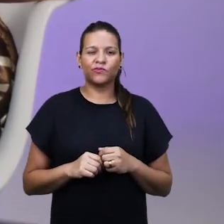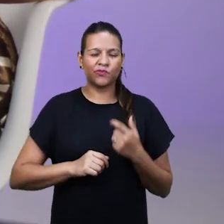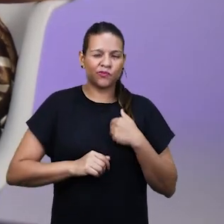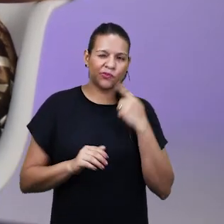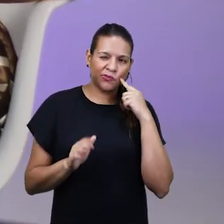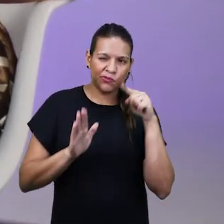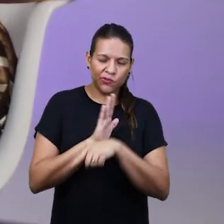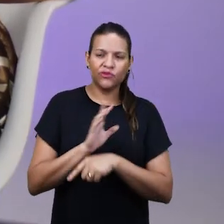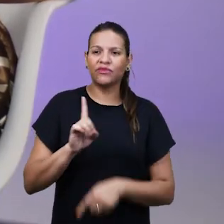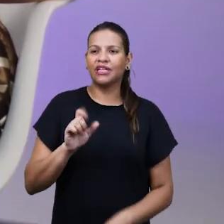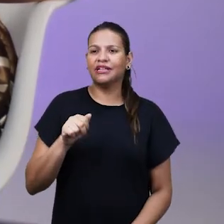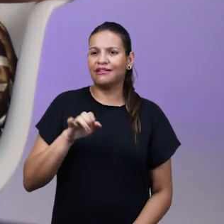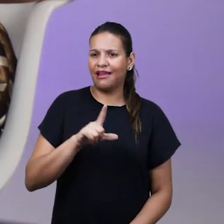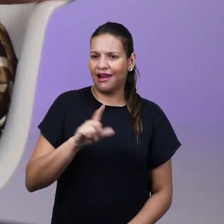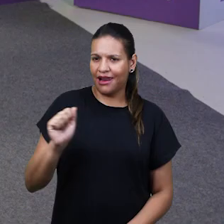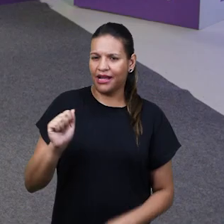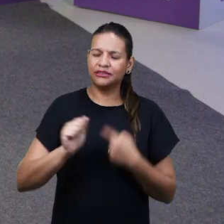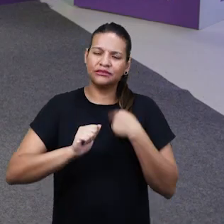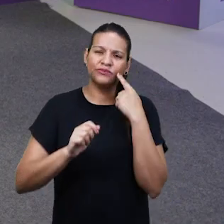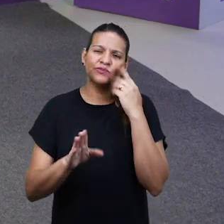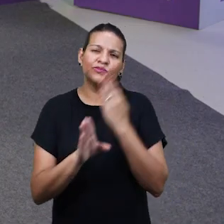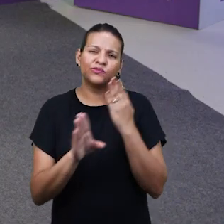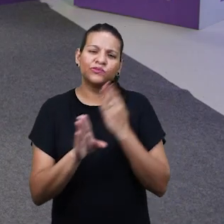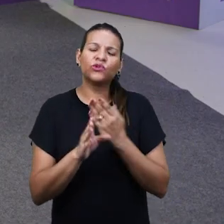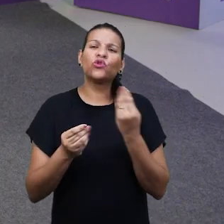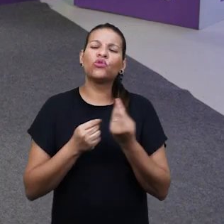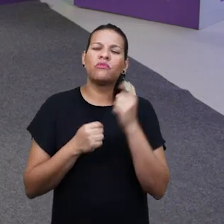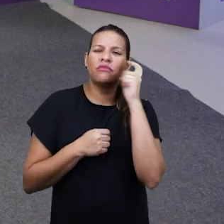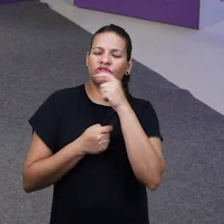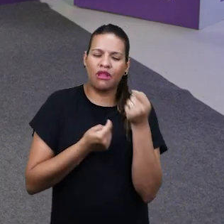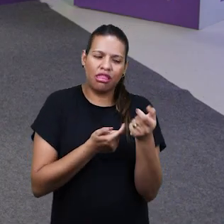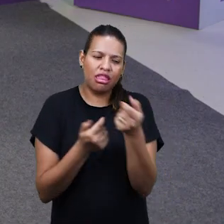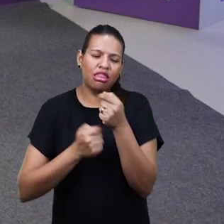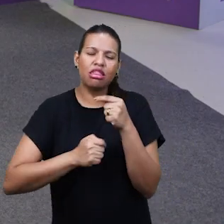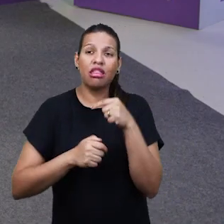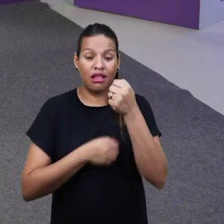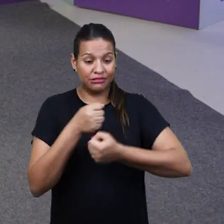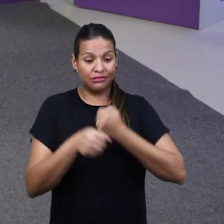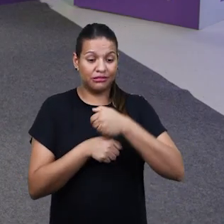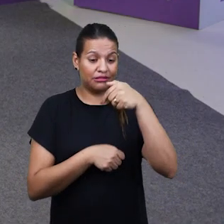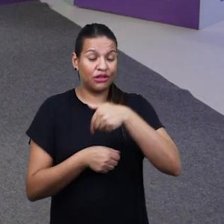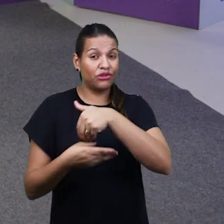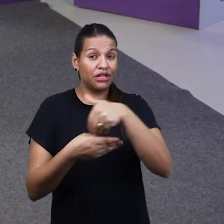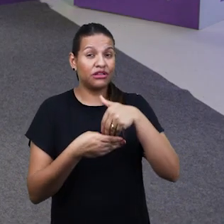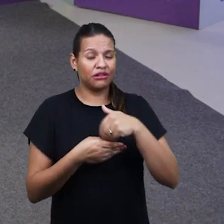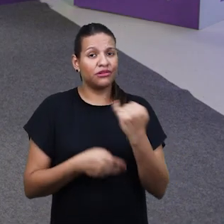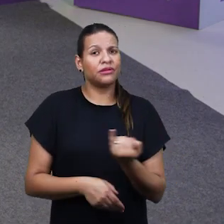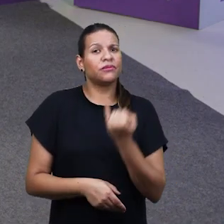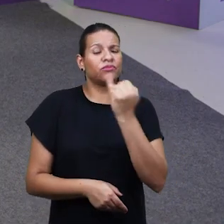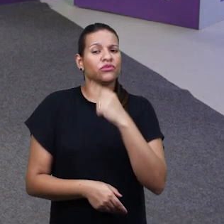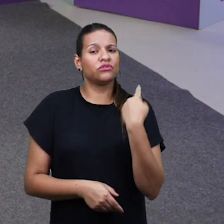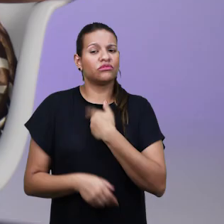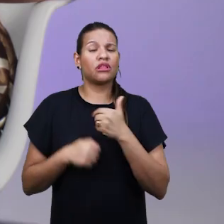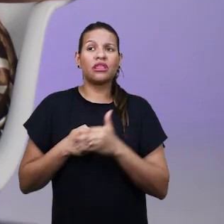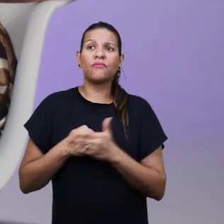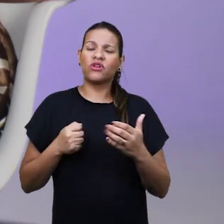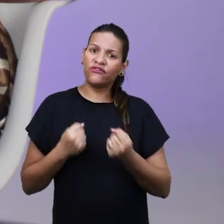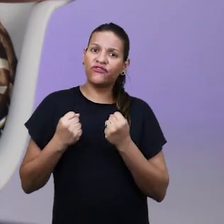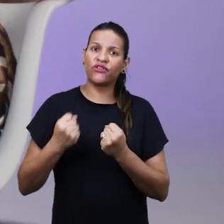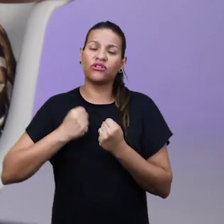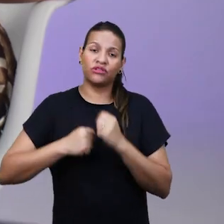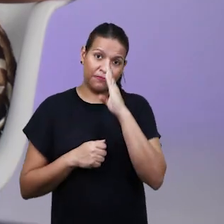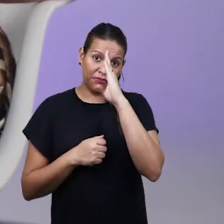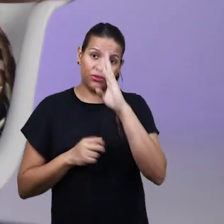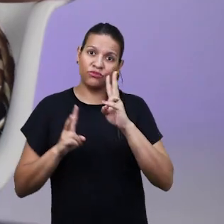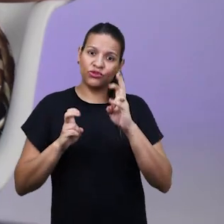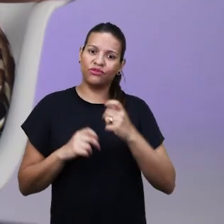conseguir identificar fake news, especialmente em ano eleitoral como estamos esse ano, é fundamental para fortalecer a democracia, principalmente por